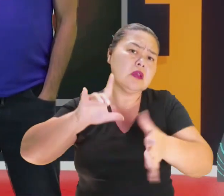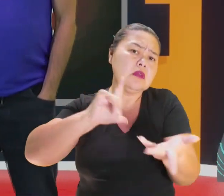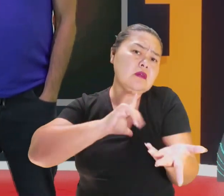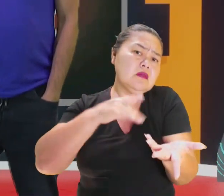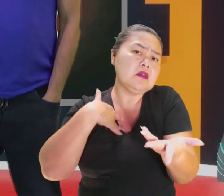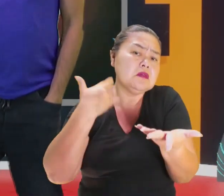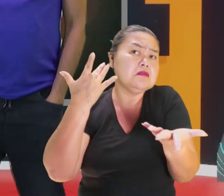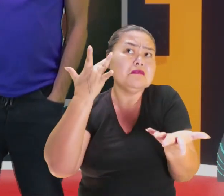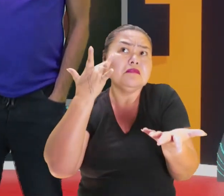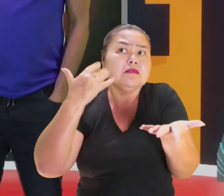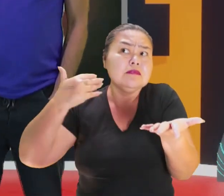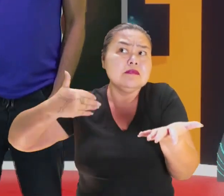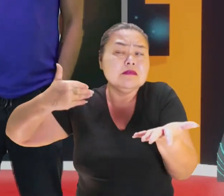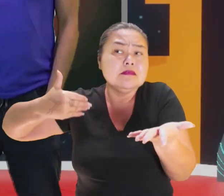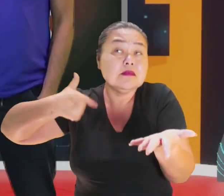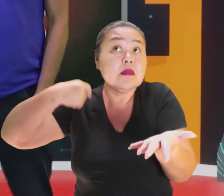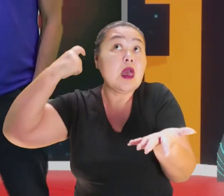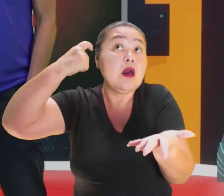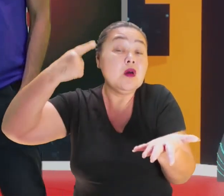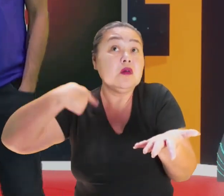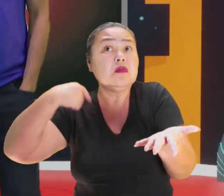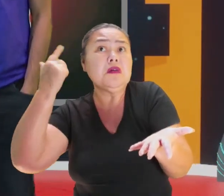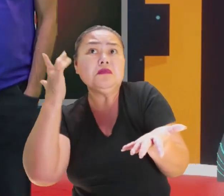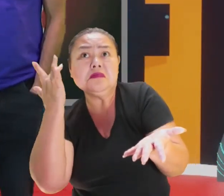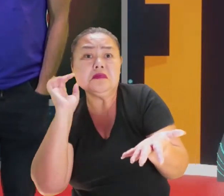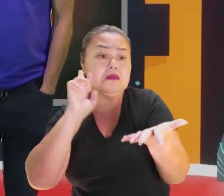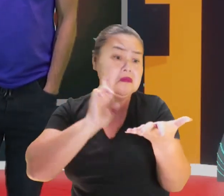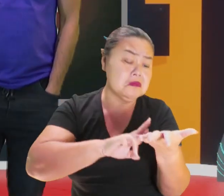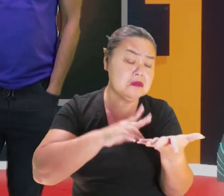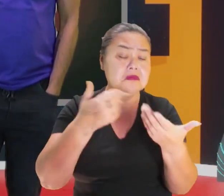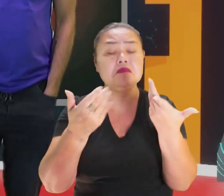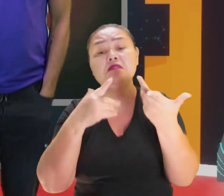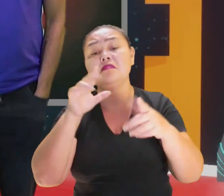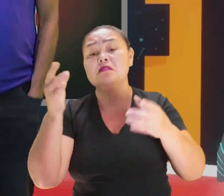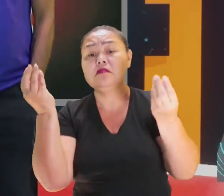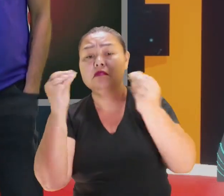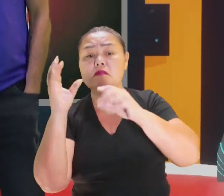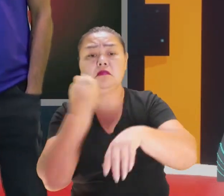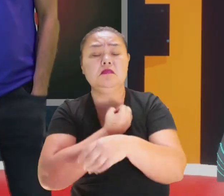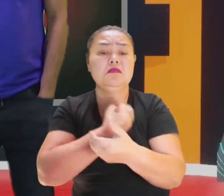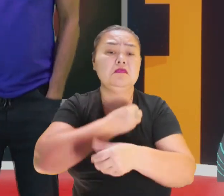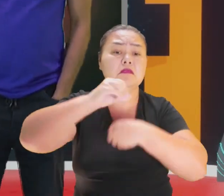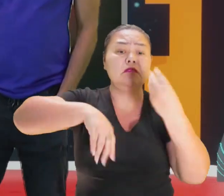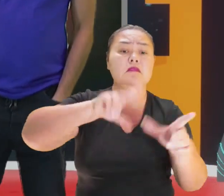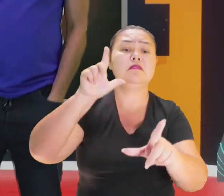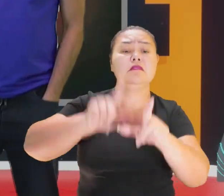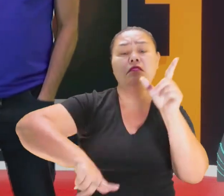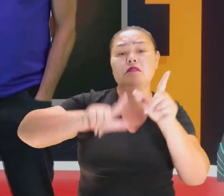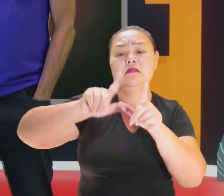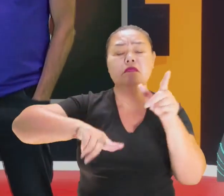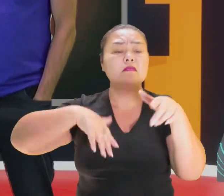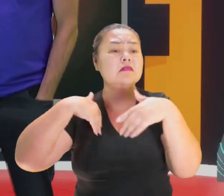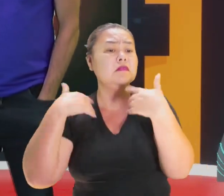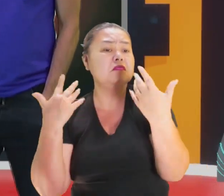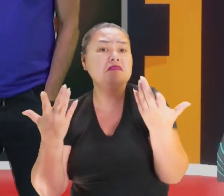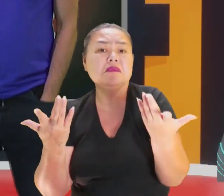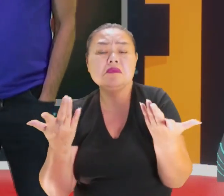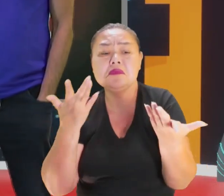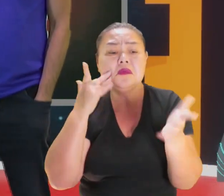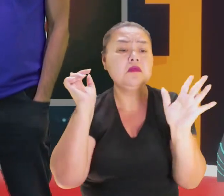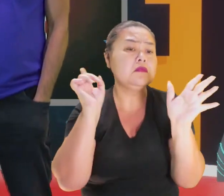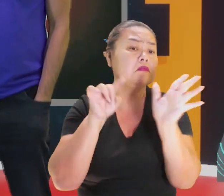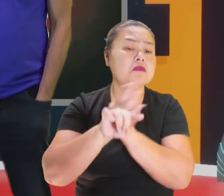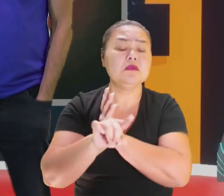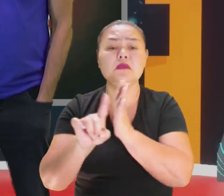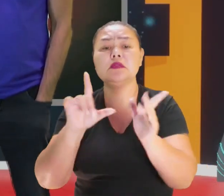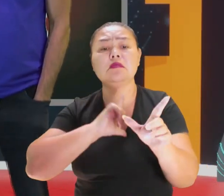com essa defasagem, né? E com aquela preocupação. Acho que eu não sei resolver expressão numérica. Acho que eu não sei desenrolar, né, as questões